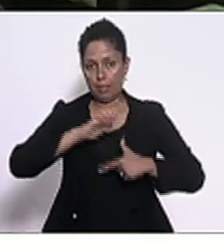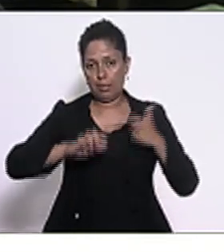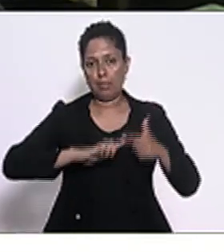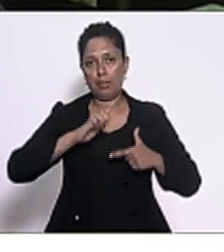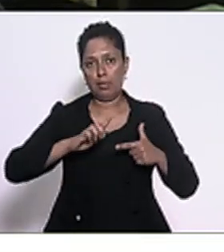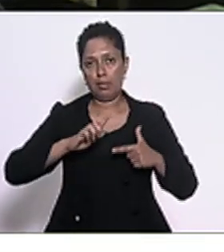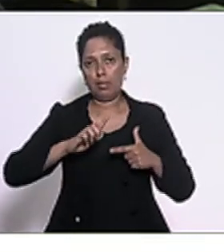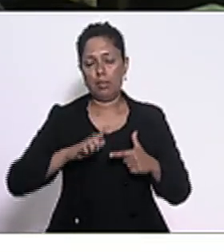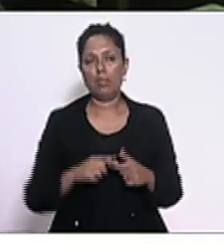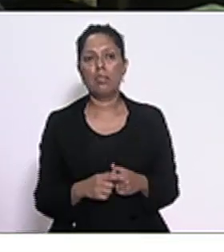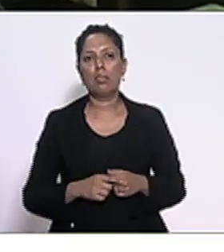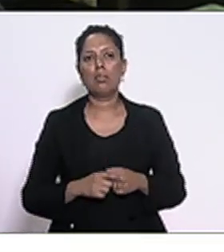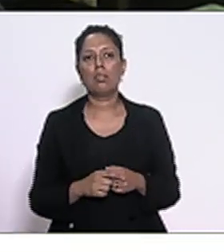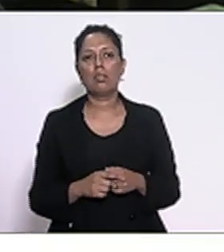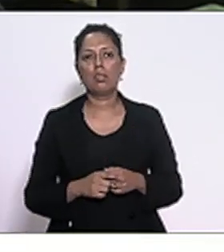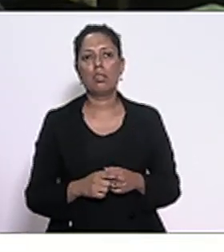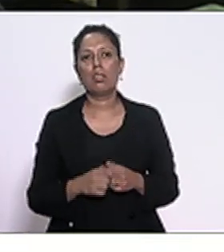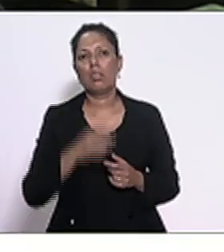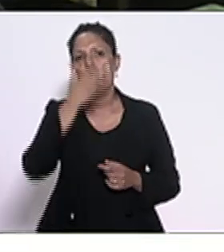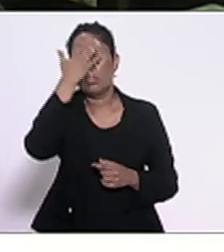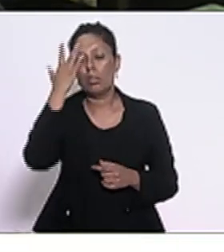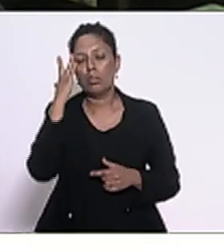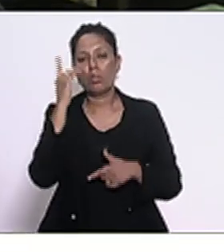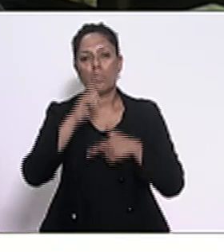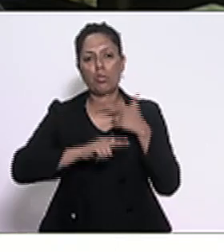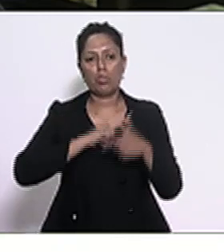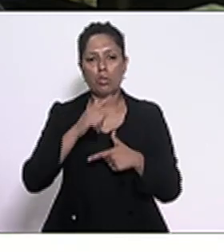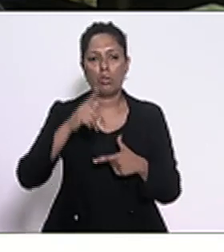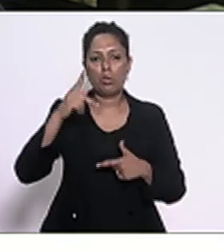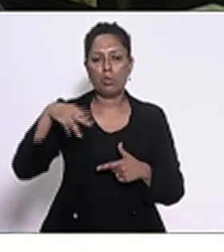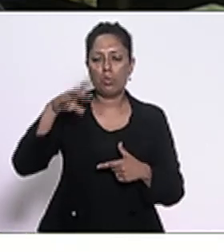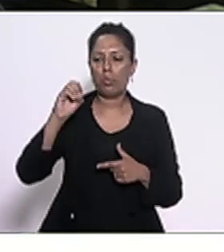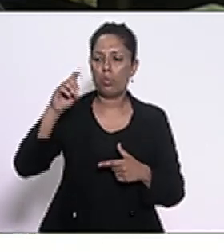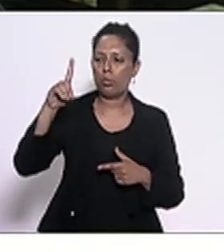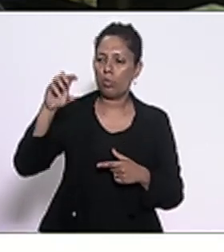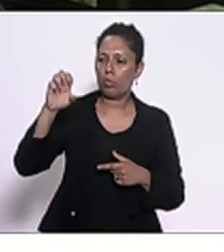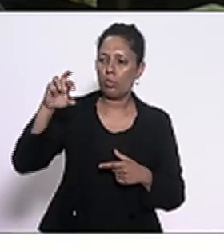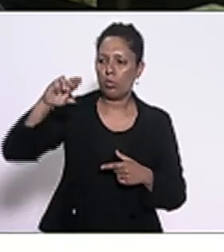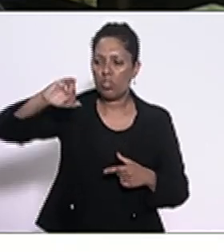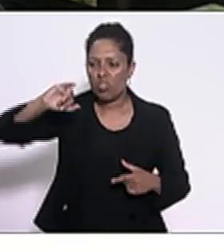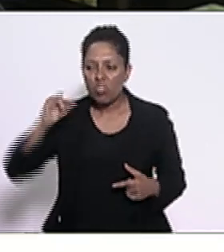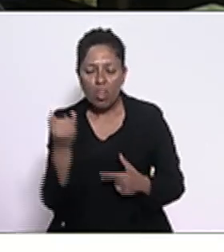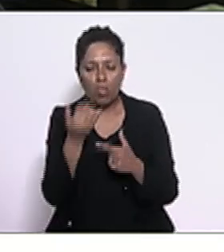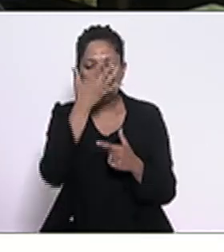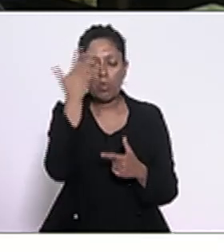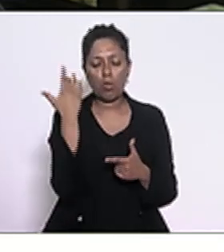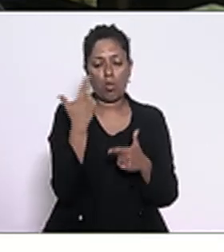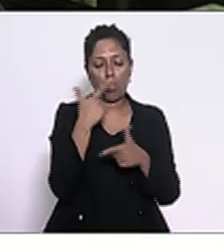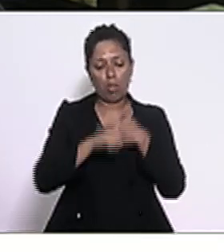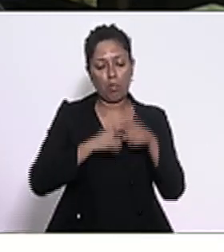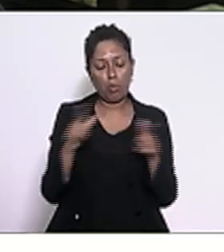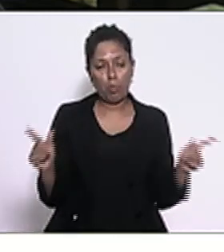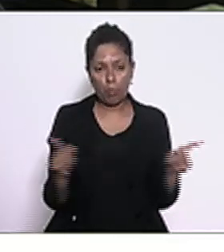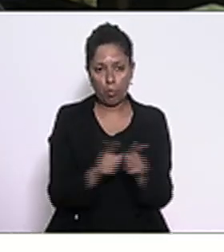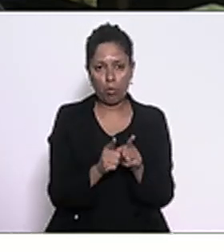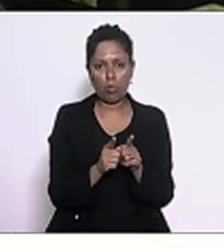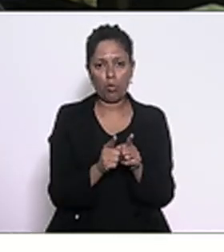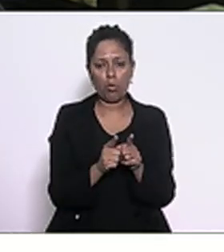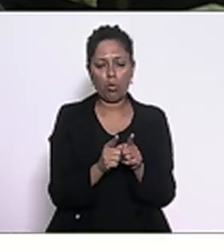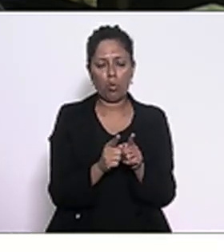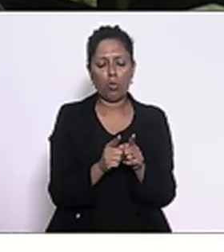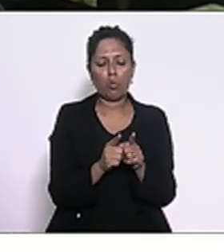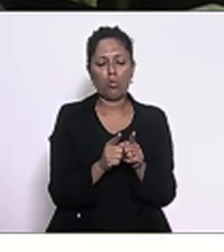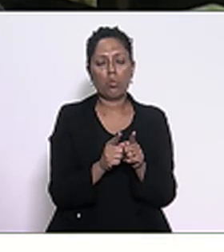O efetivo de profissionais no Proderj hoje está aquém do que poderia. Quando foi o último concurso público? E a terceira